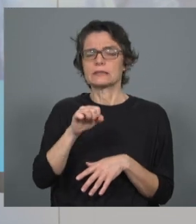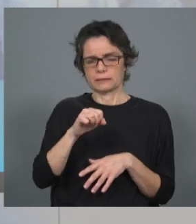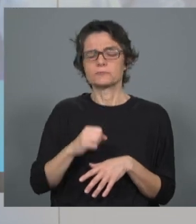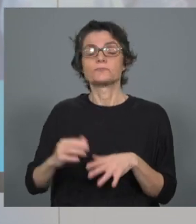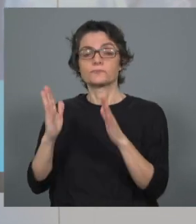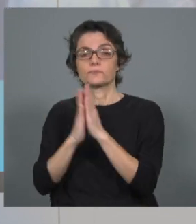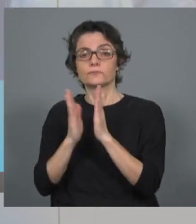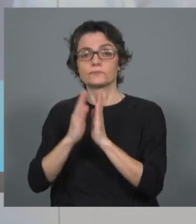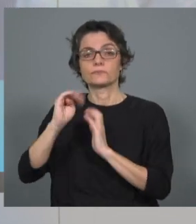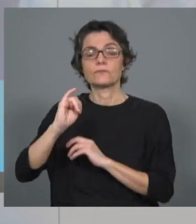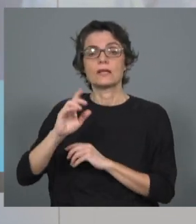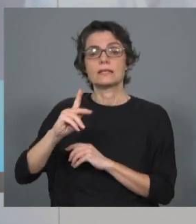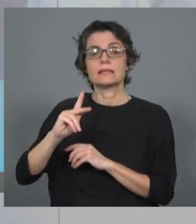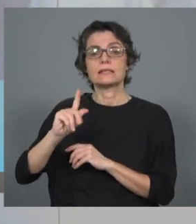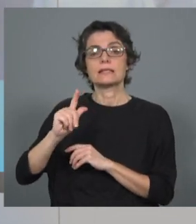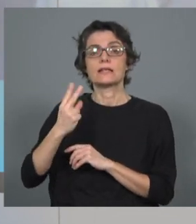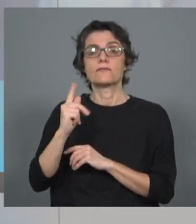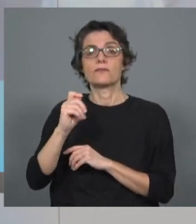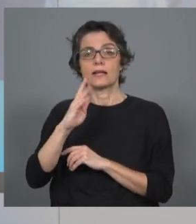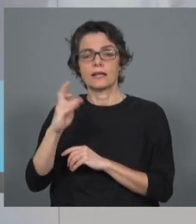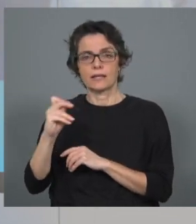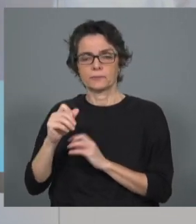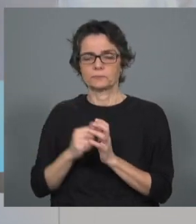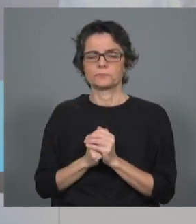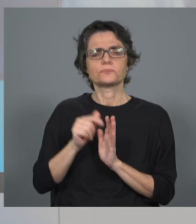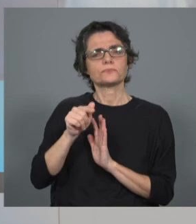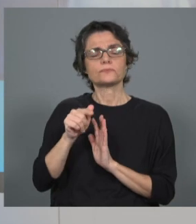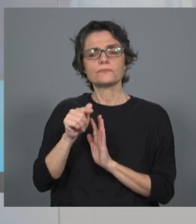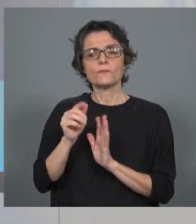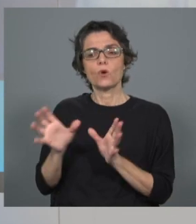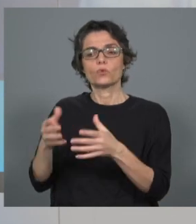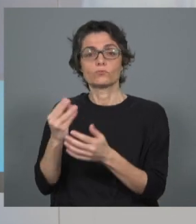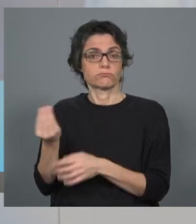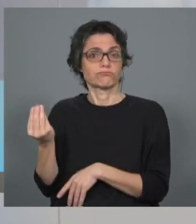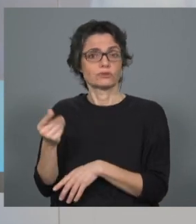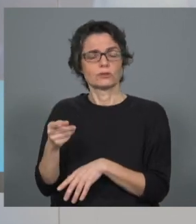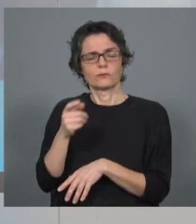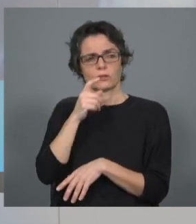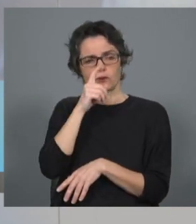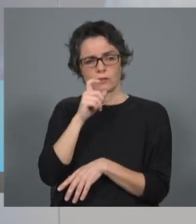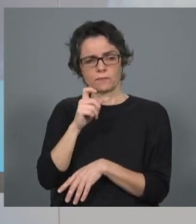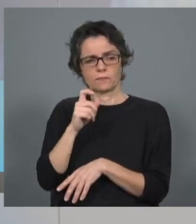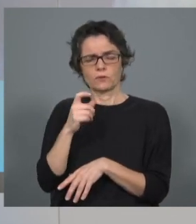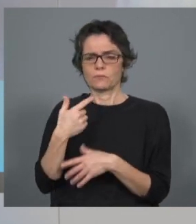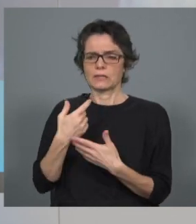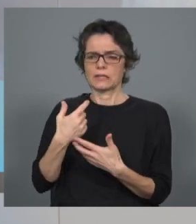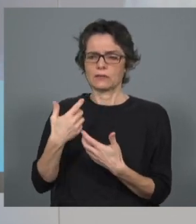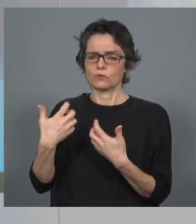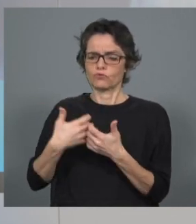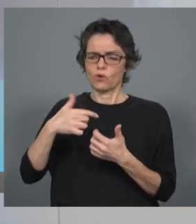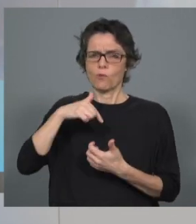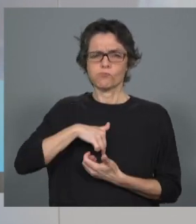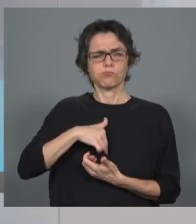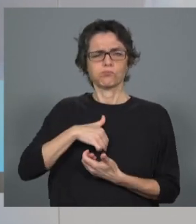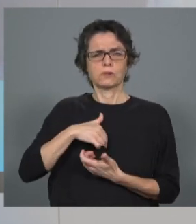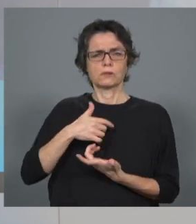Silveira. E nesse grupo de jovens foi onde eu tive um dos grandes confrontos da minha vida comigo própria, que foi isso que